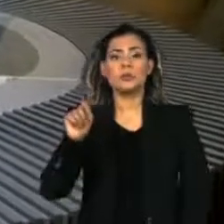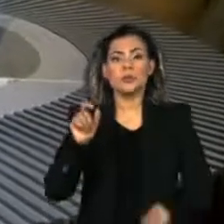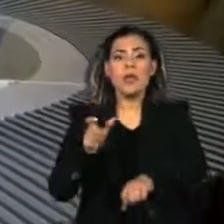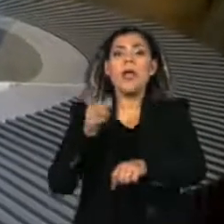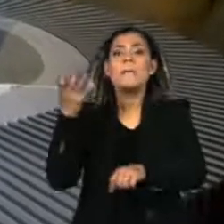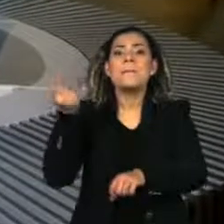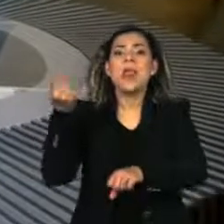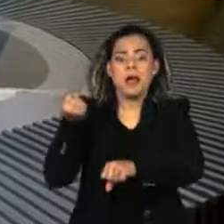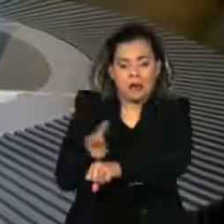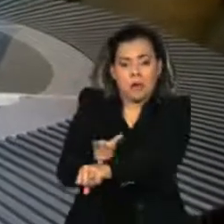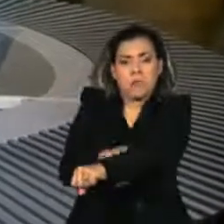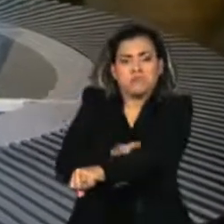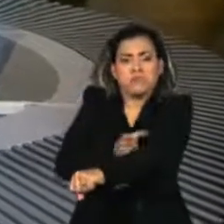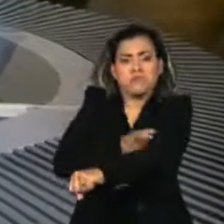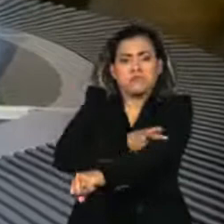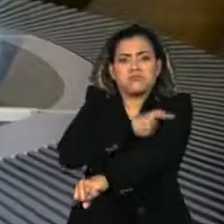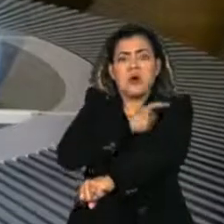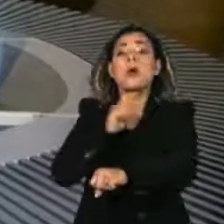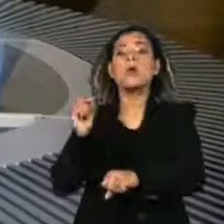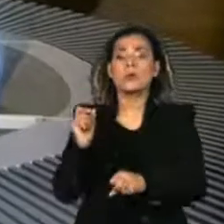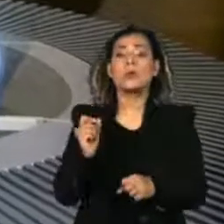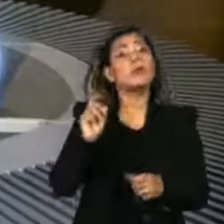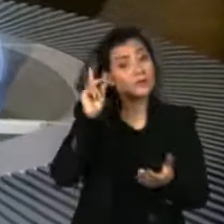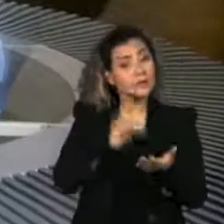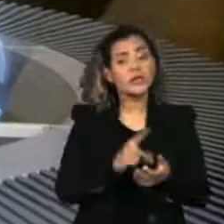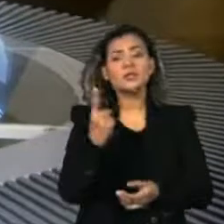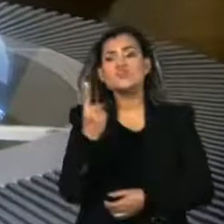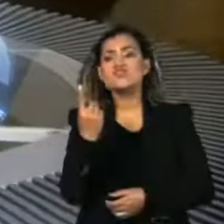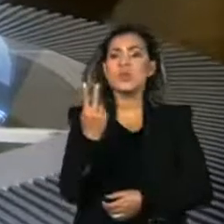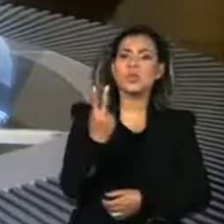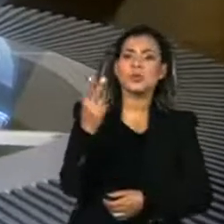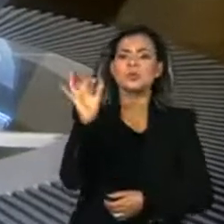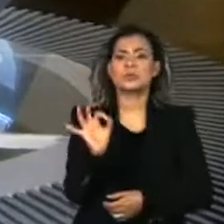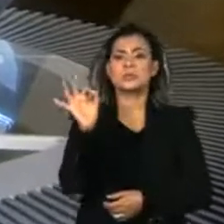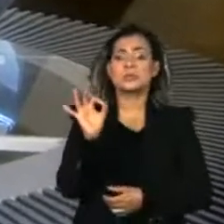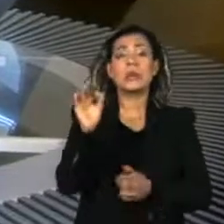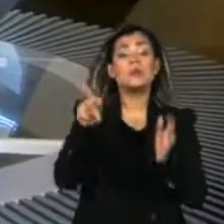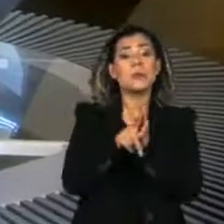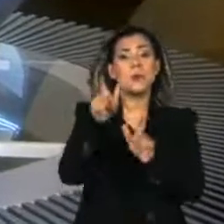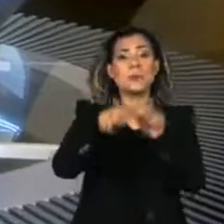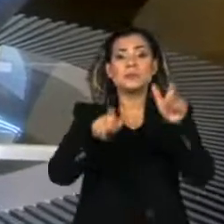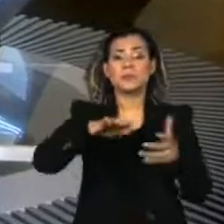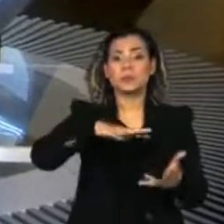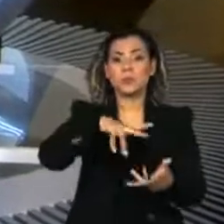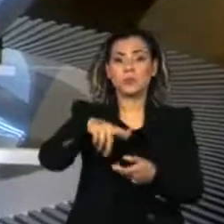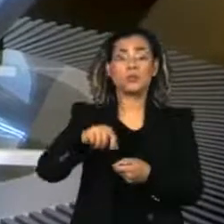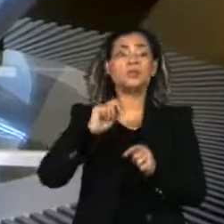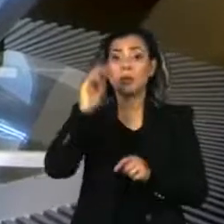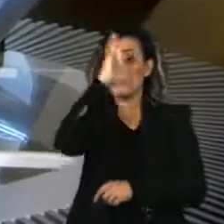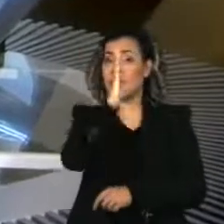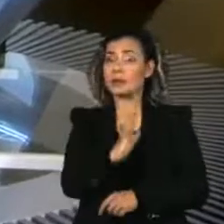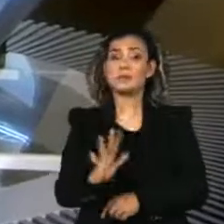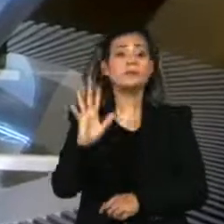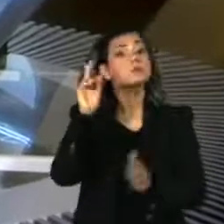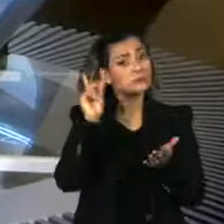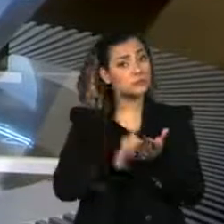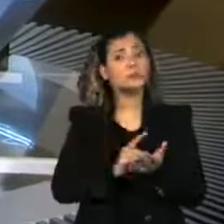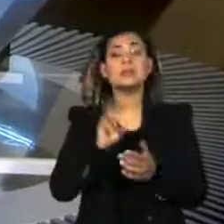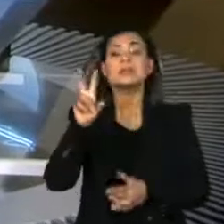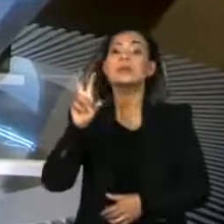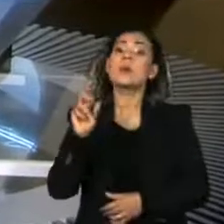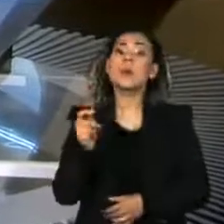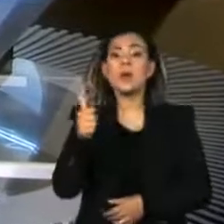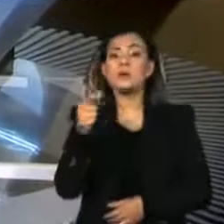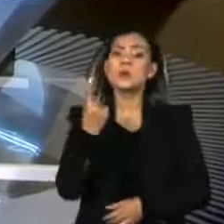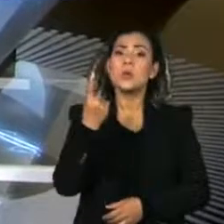manchas brancas na pele acomete entre 1 e 2% da população mundial. No Brasil, estima-se que 0,5% da população, ou